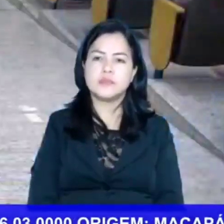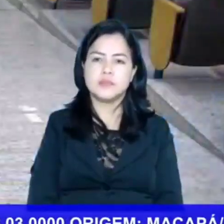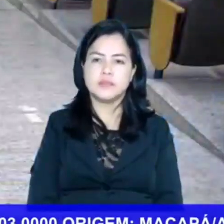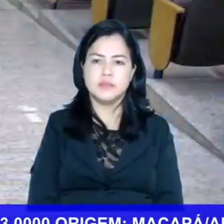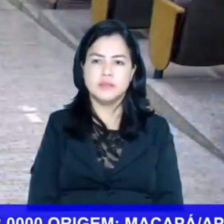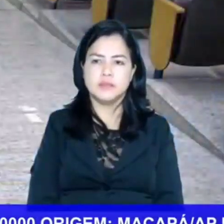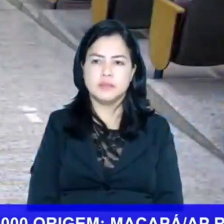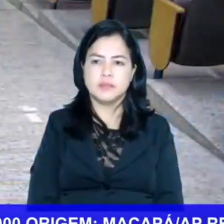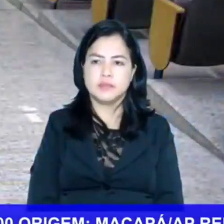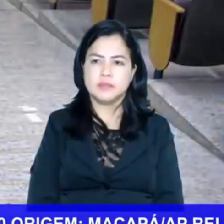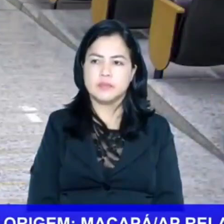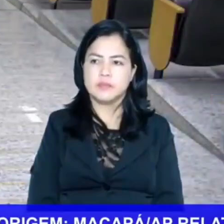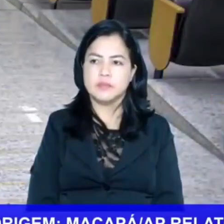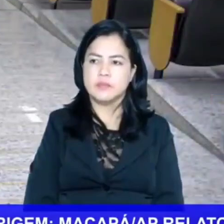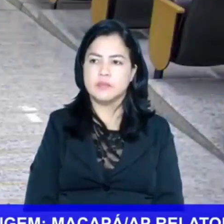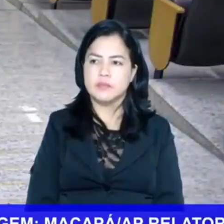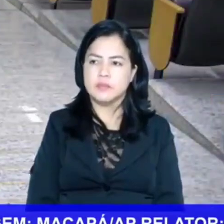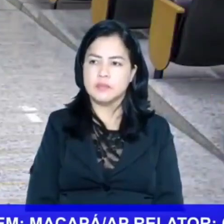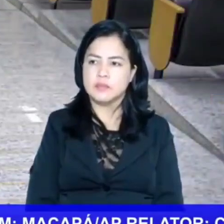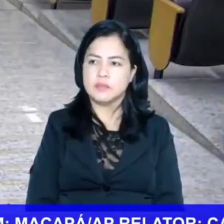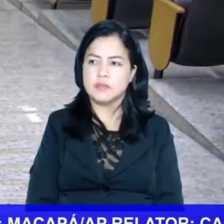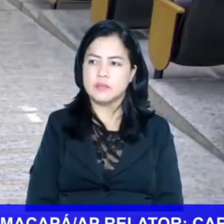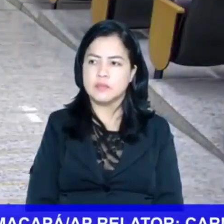Imagem ampla do plenário.